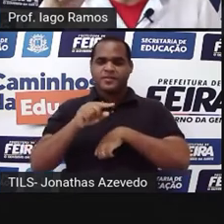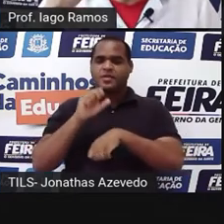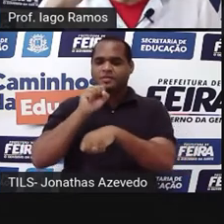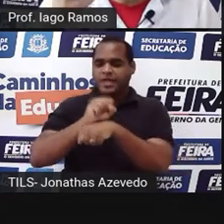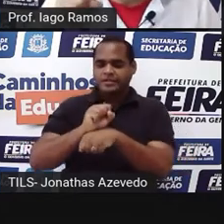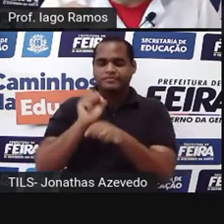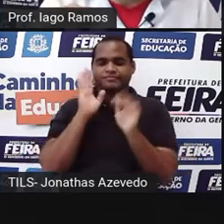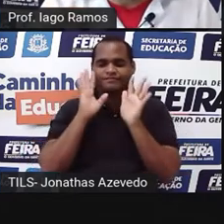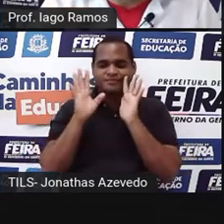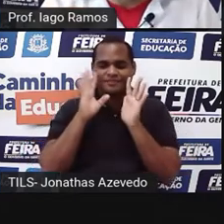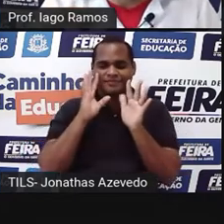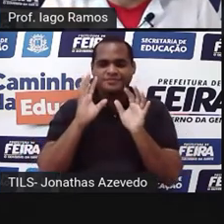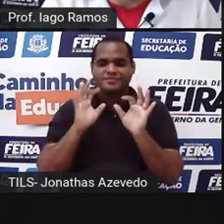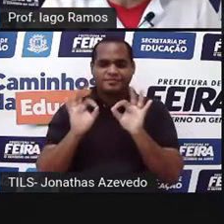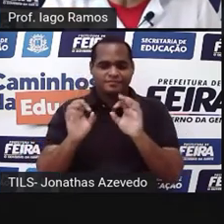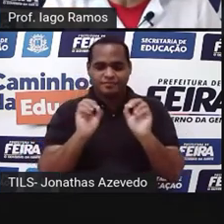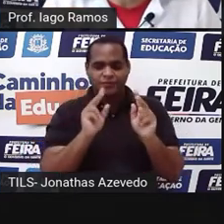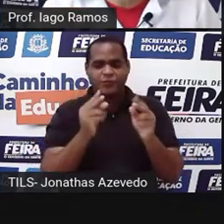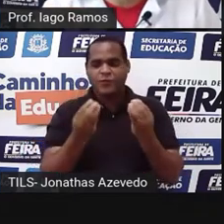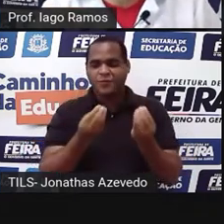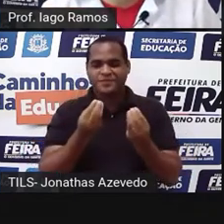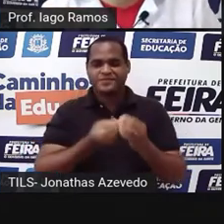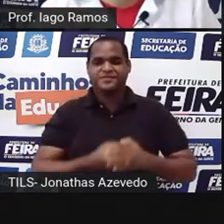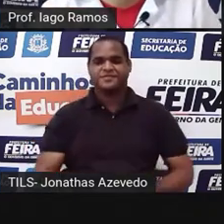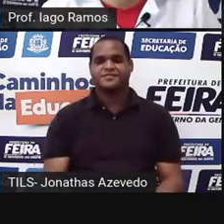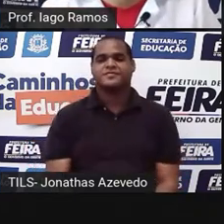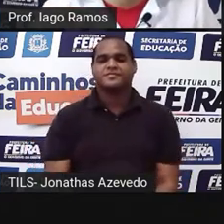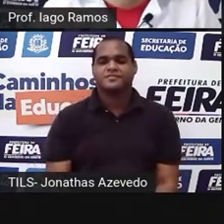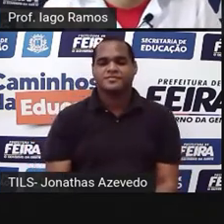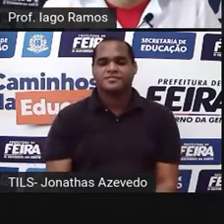um pouquinho e pensar sobre isso, tá bom?